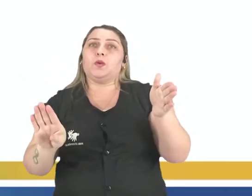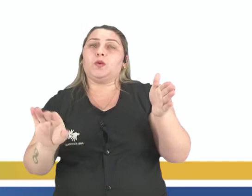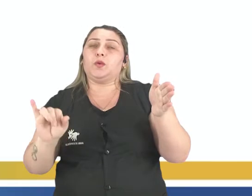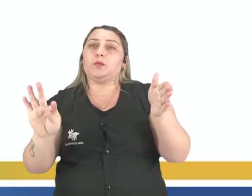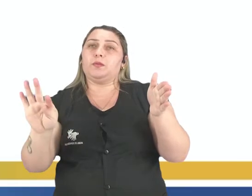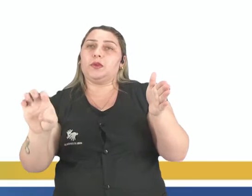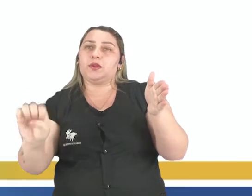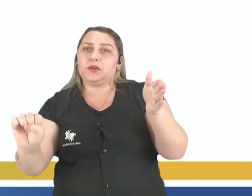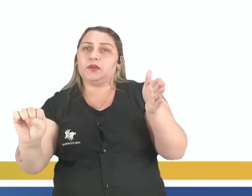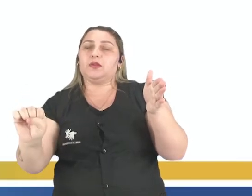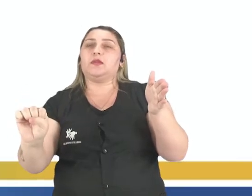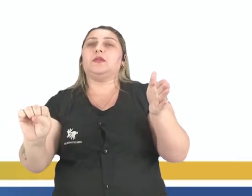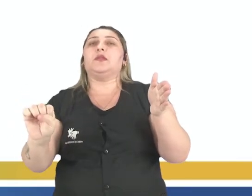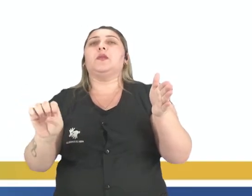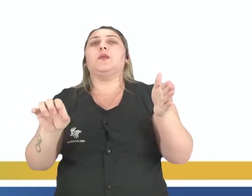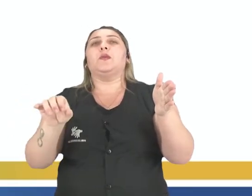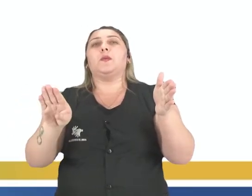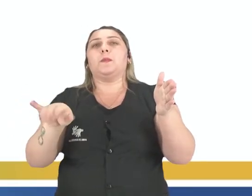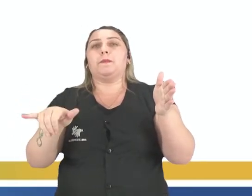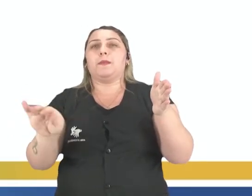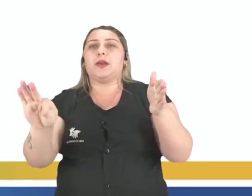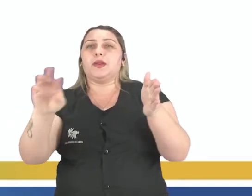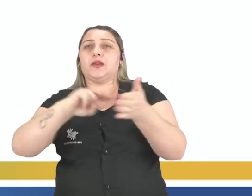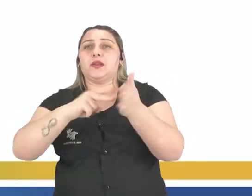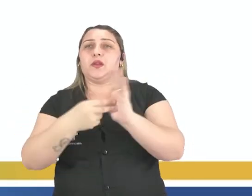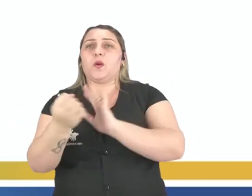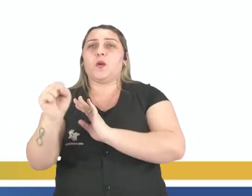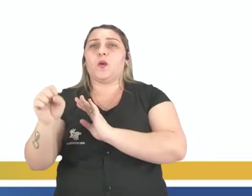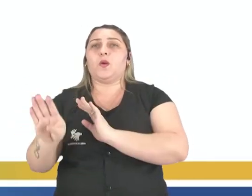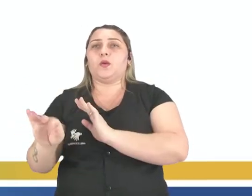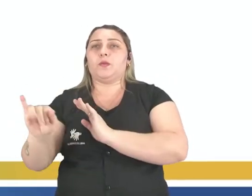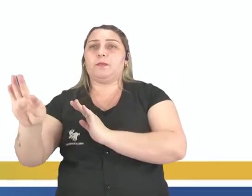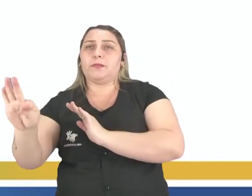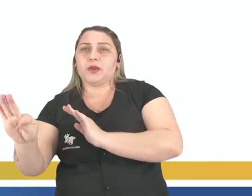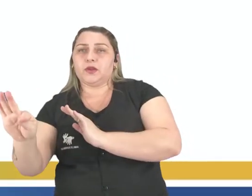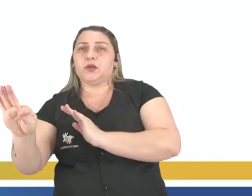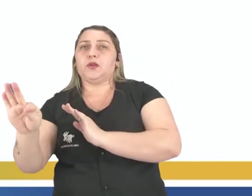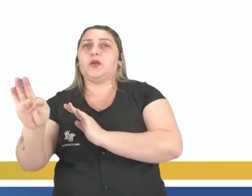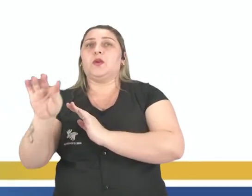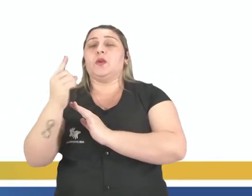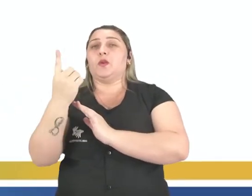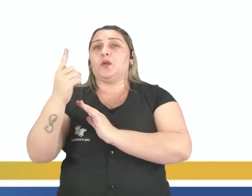um byte, ele é, na verdade, equivalente a 8 bits. Então, se eu tenho uma sequência